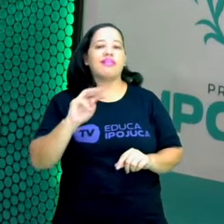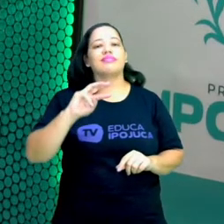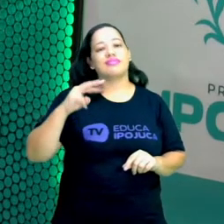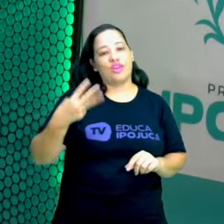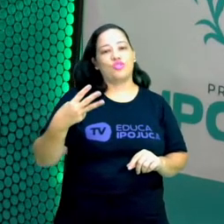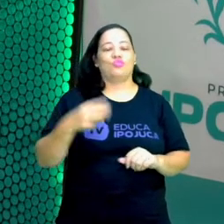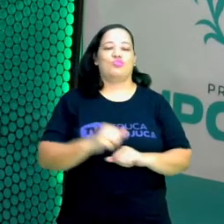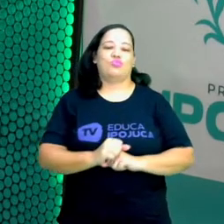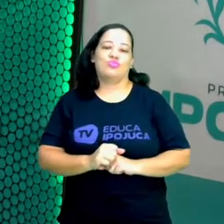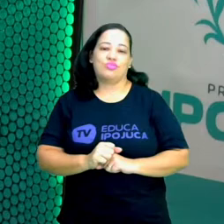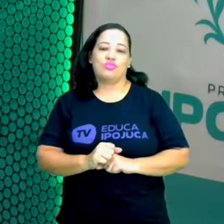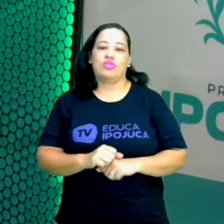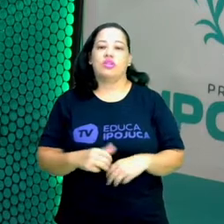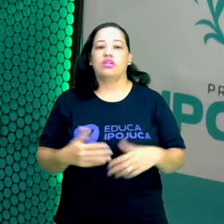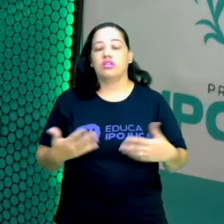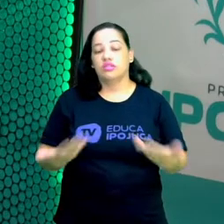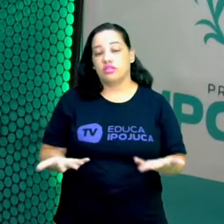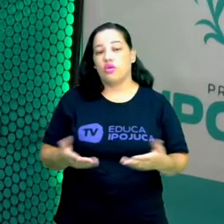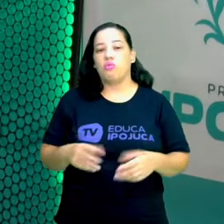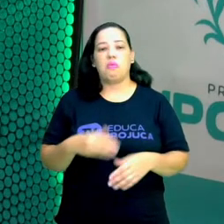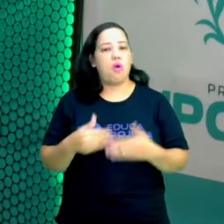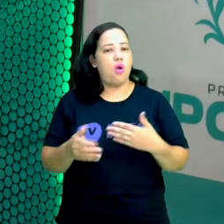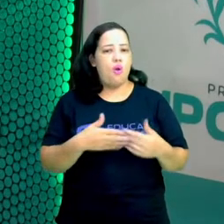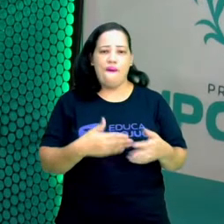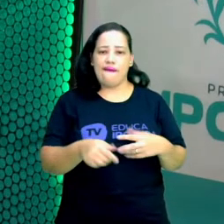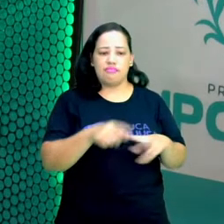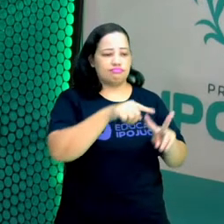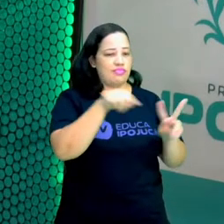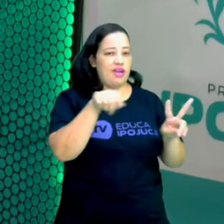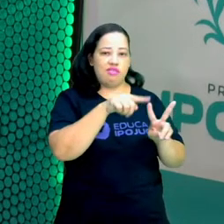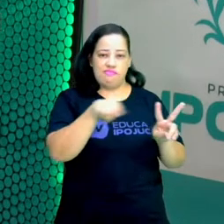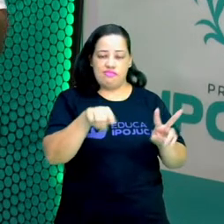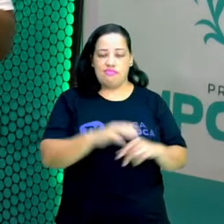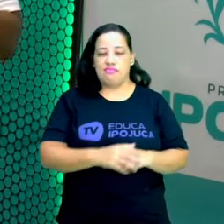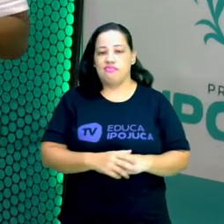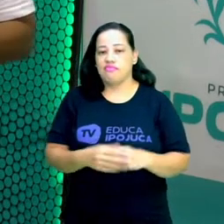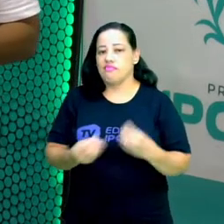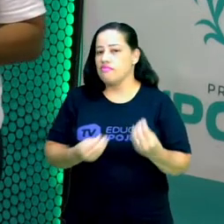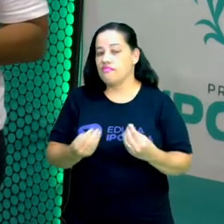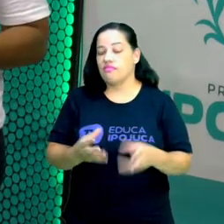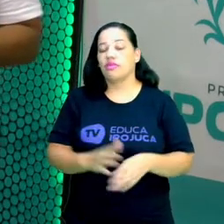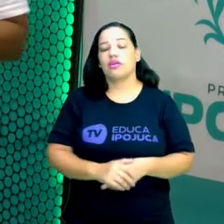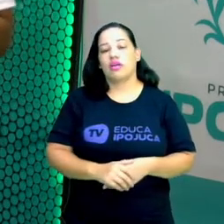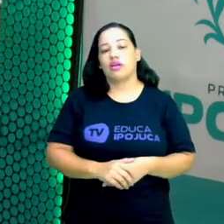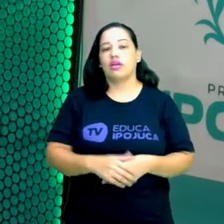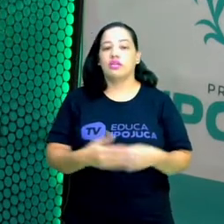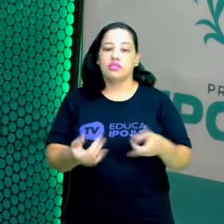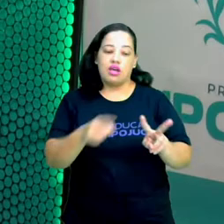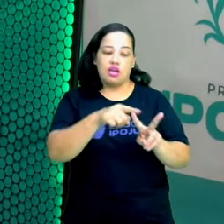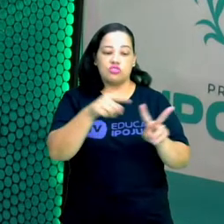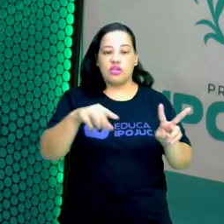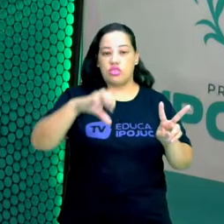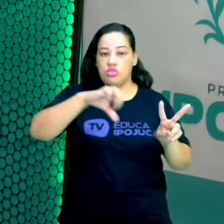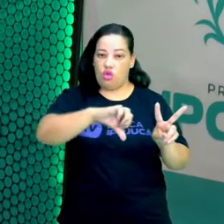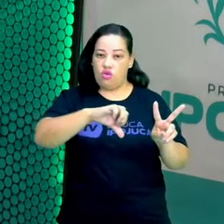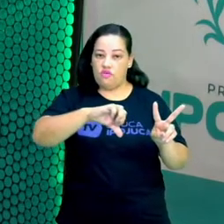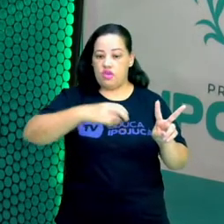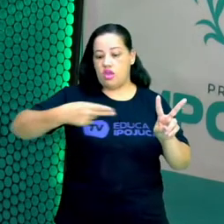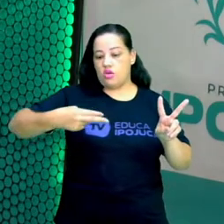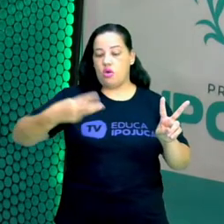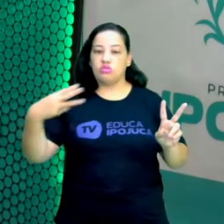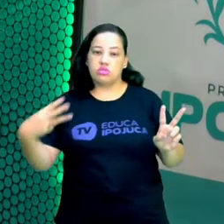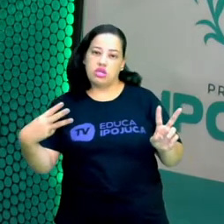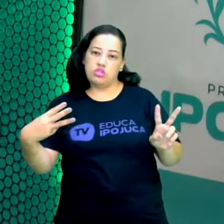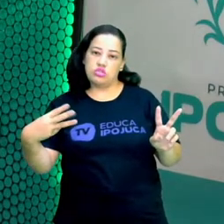com qualquer outra raiz quadrada. Vamos lá? Raiz quadrada de 9 é igual a 3,